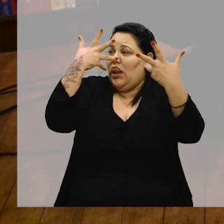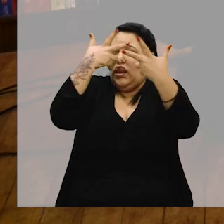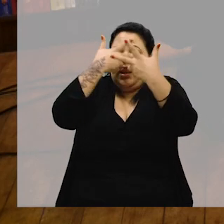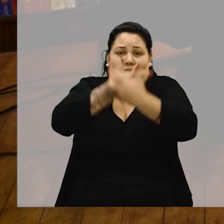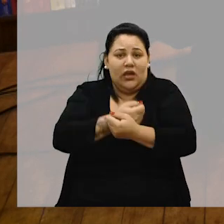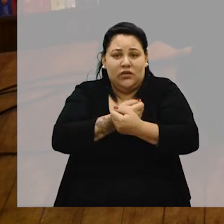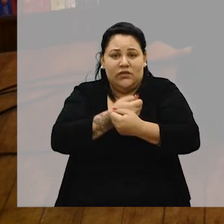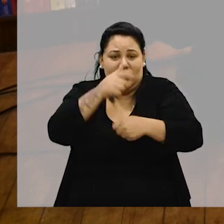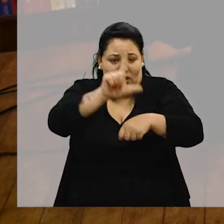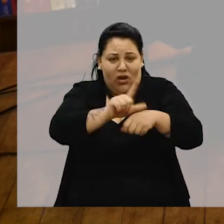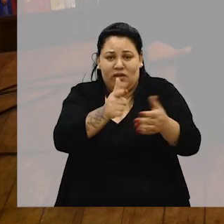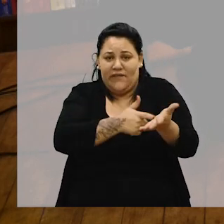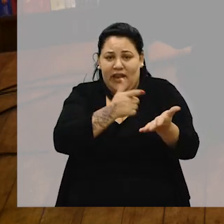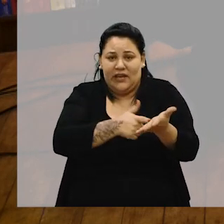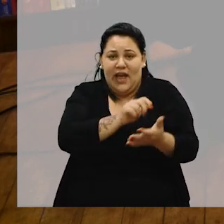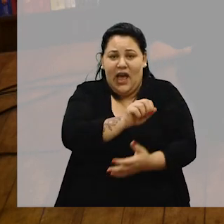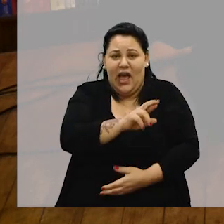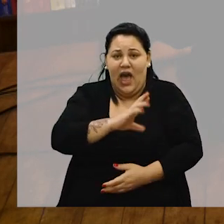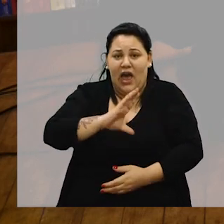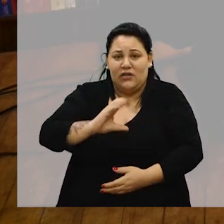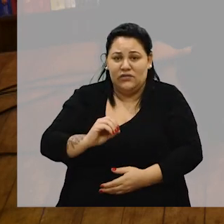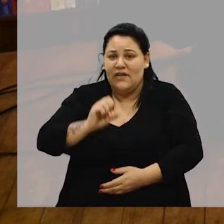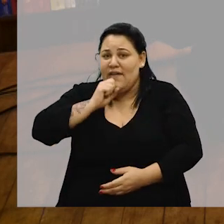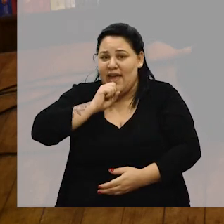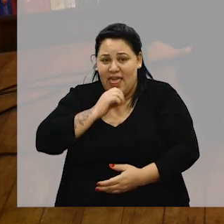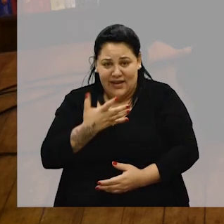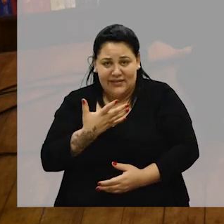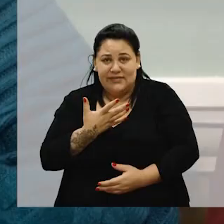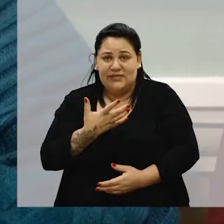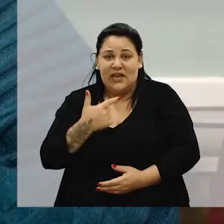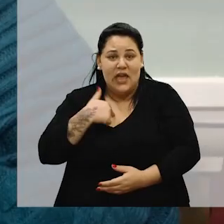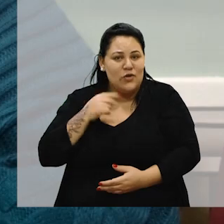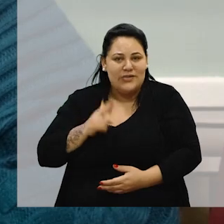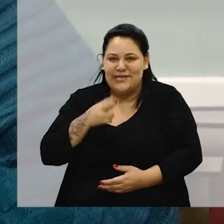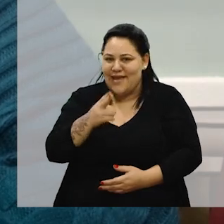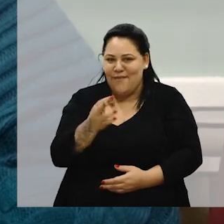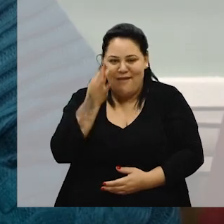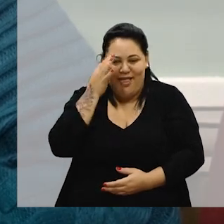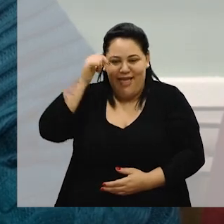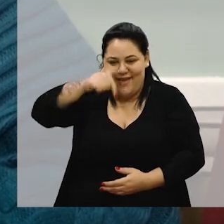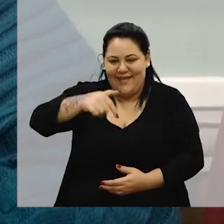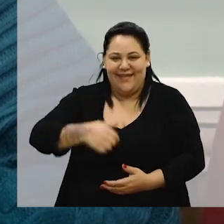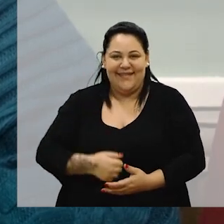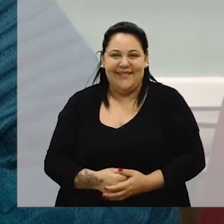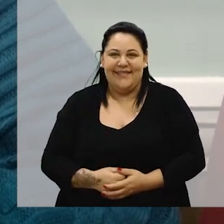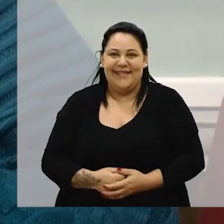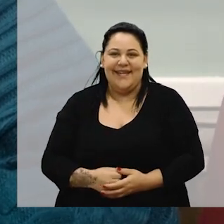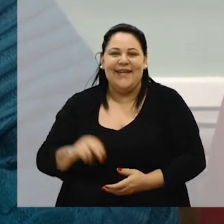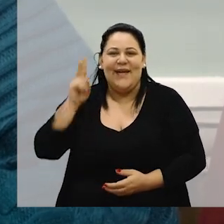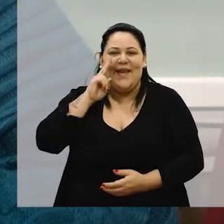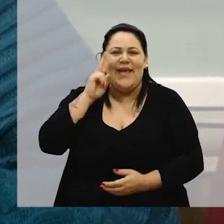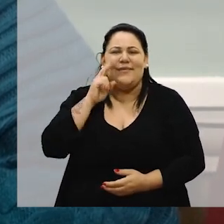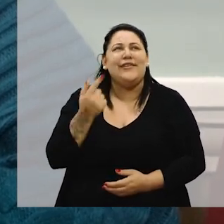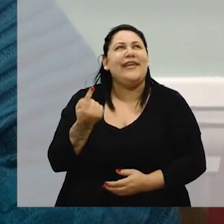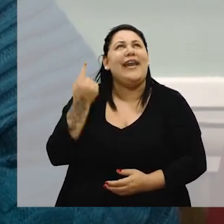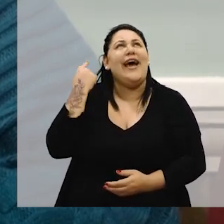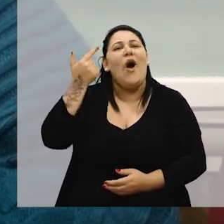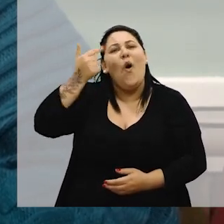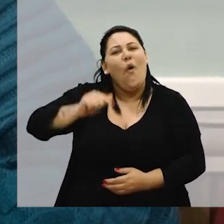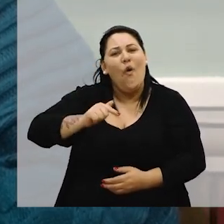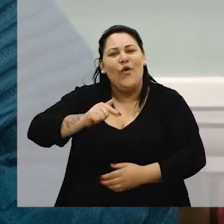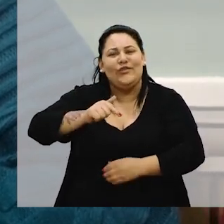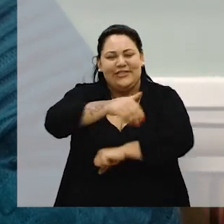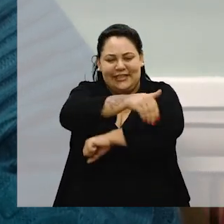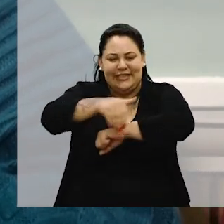de leitura, que é a livraria do Arco da Velha, né? Eu sou um habitué, eu venho sempre aqui. Eu frequentava a livraria no tempo que ela era no